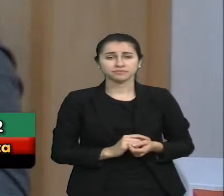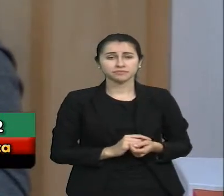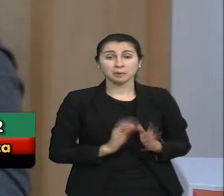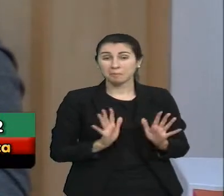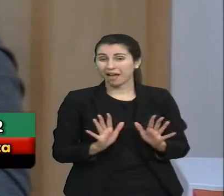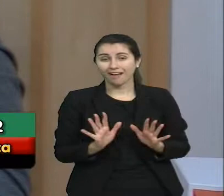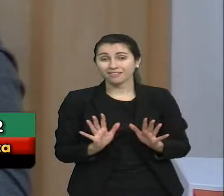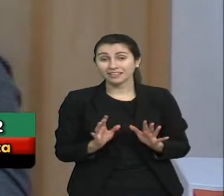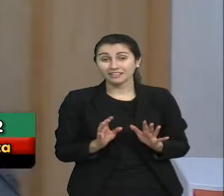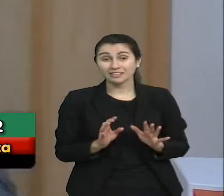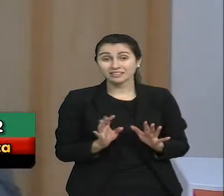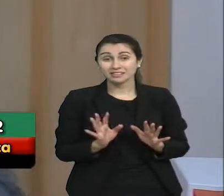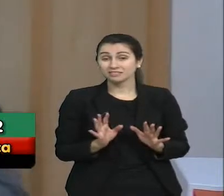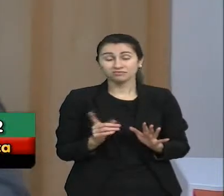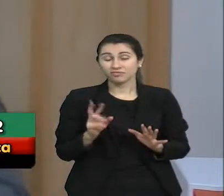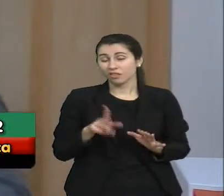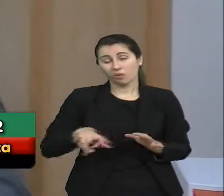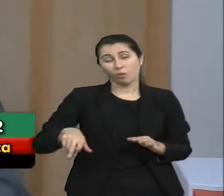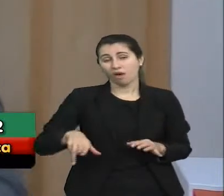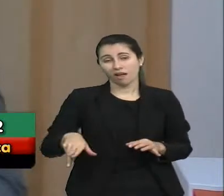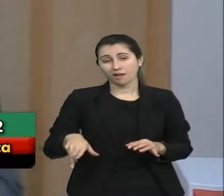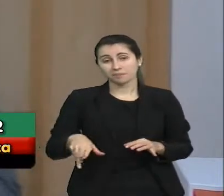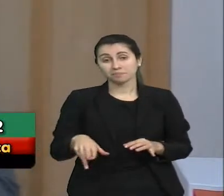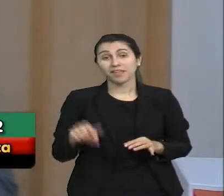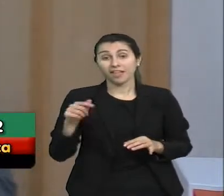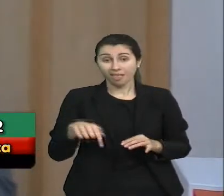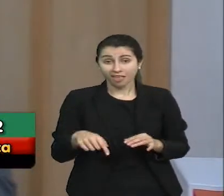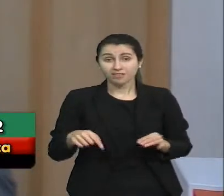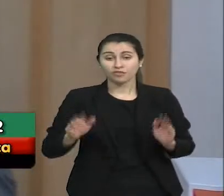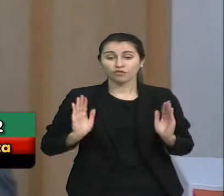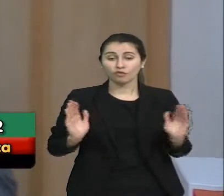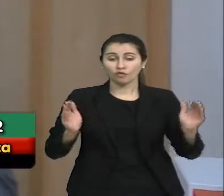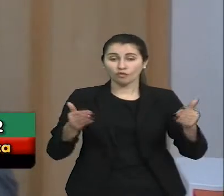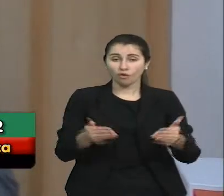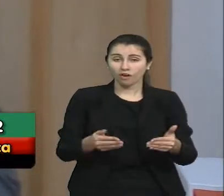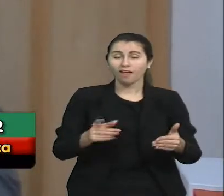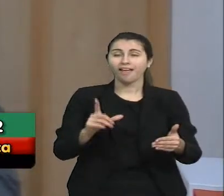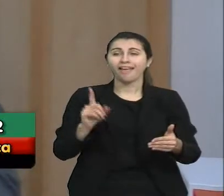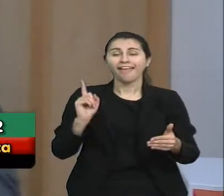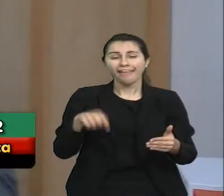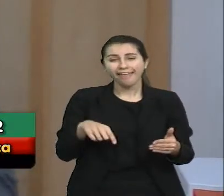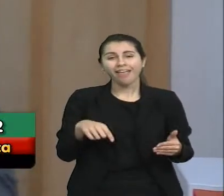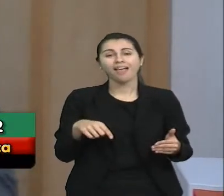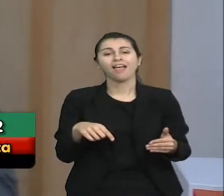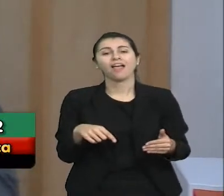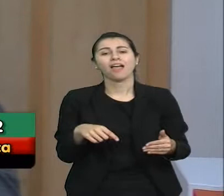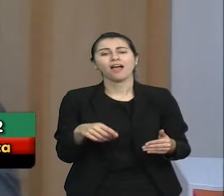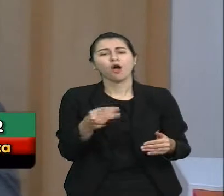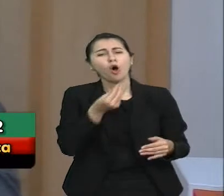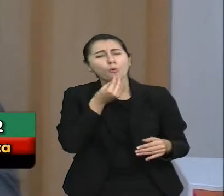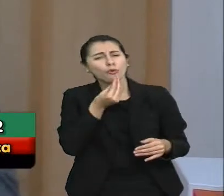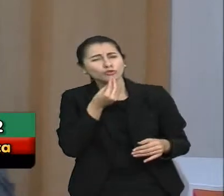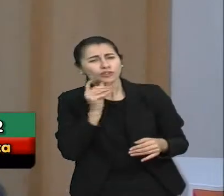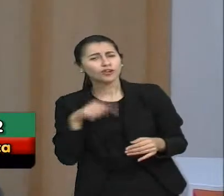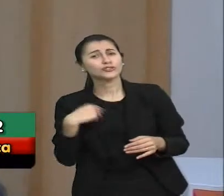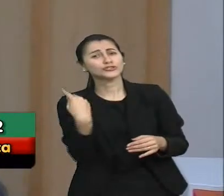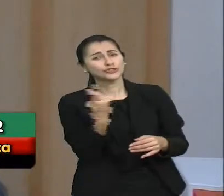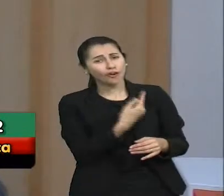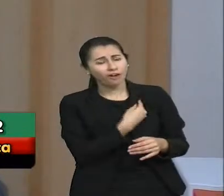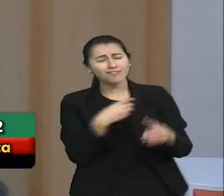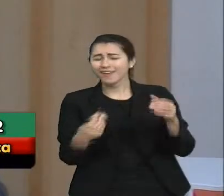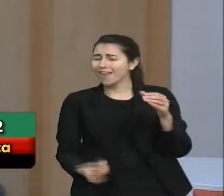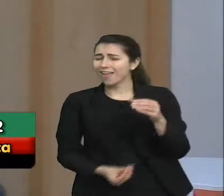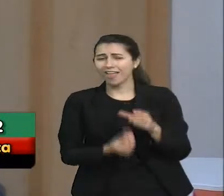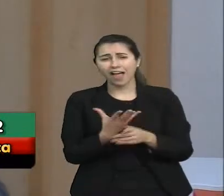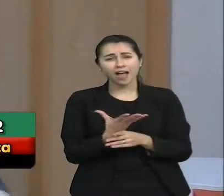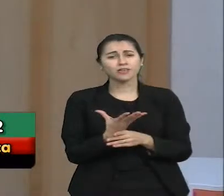é. E esse fórum é uma chance, é uma oportunidade de nós